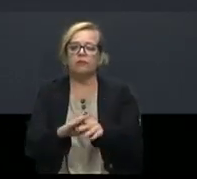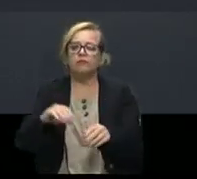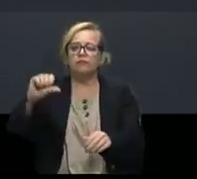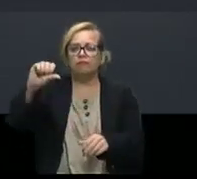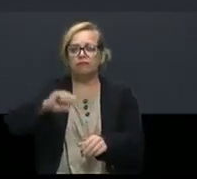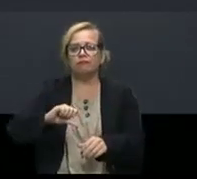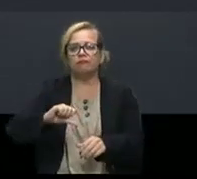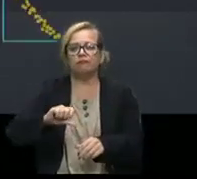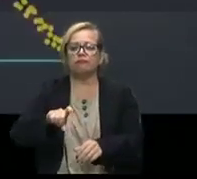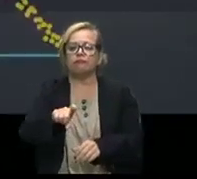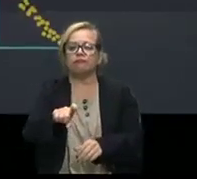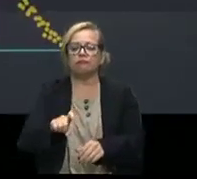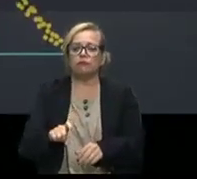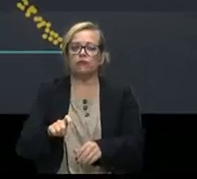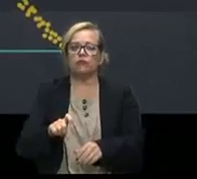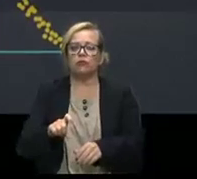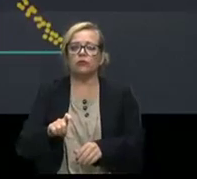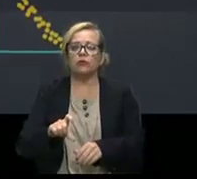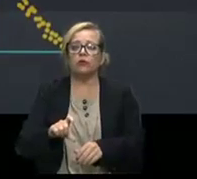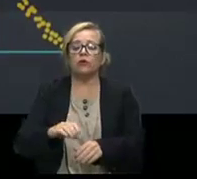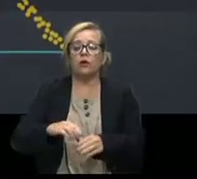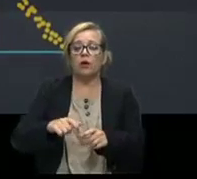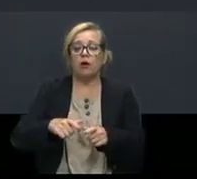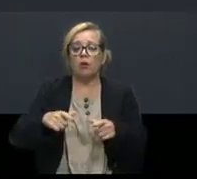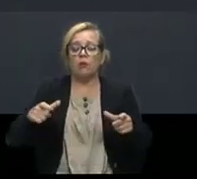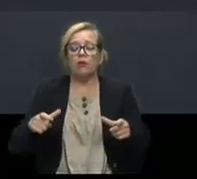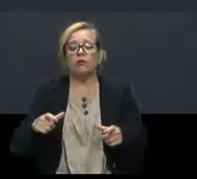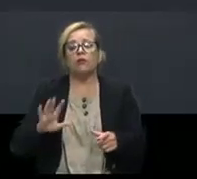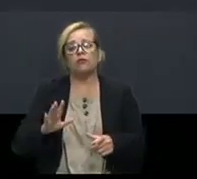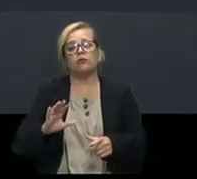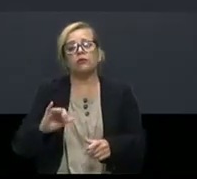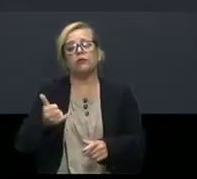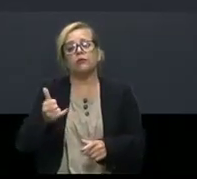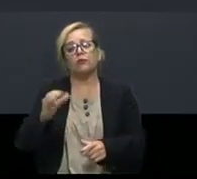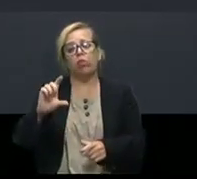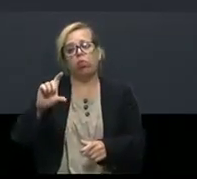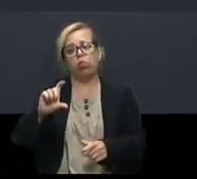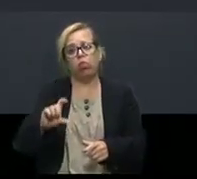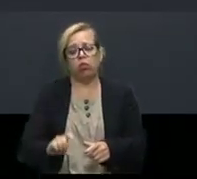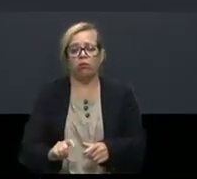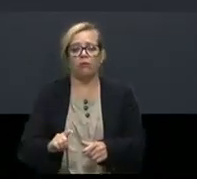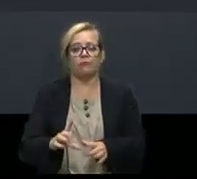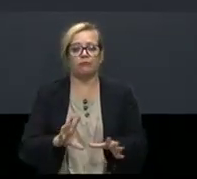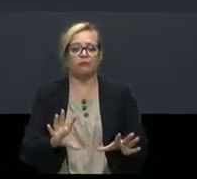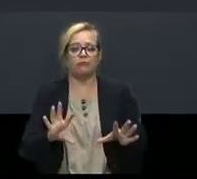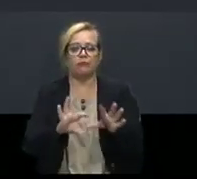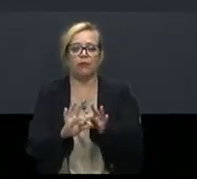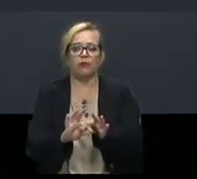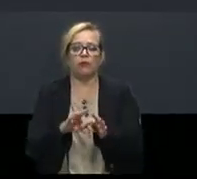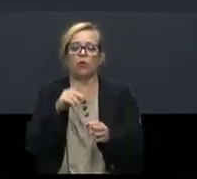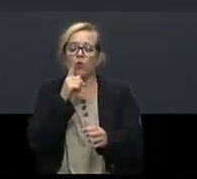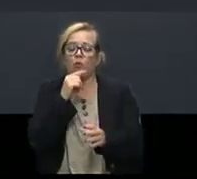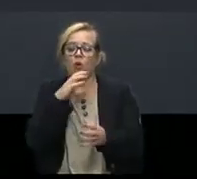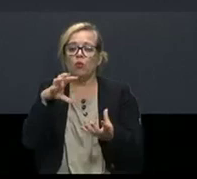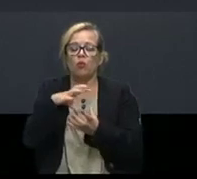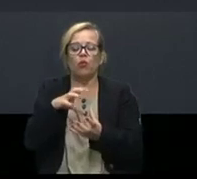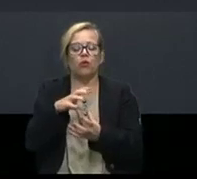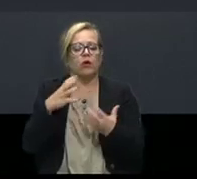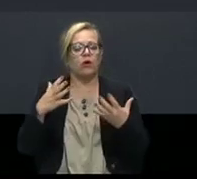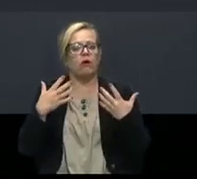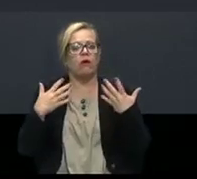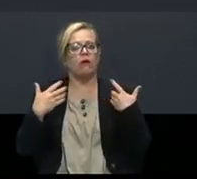negativa quando x aumenta, mas y diminui. Eu apostaria que a correlação entre água de coco e calor